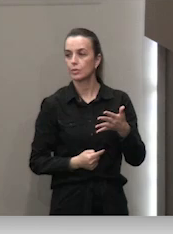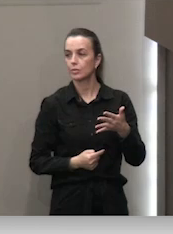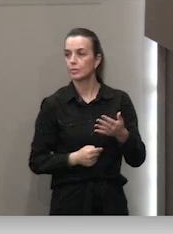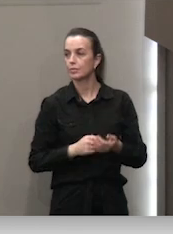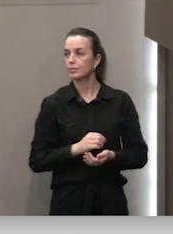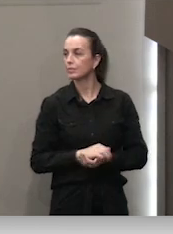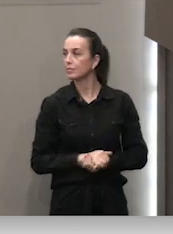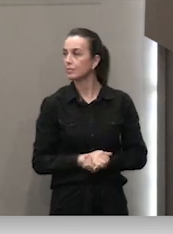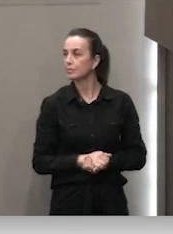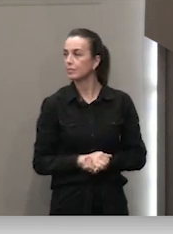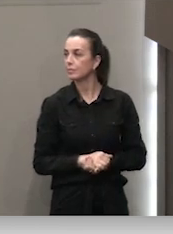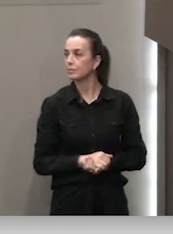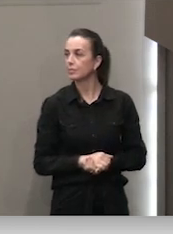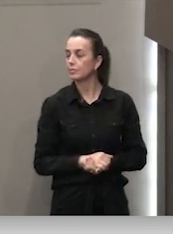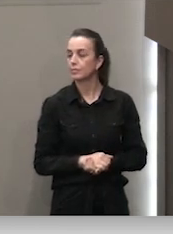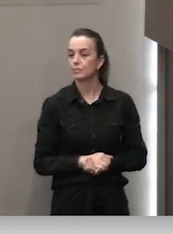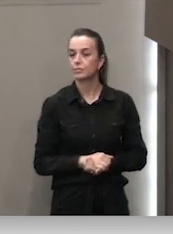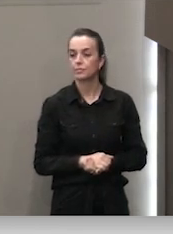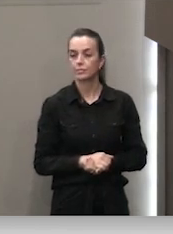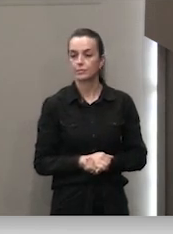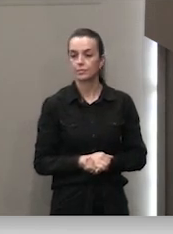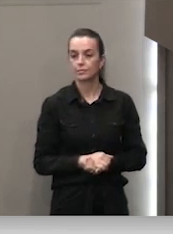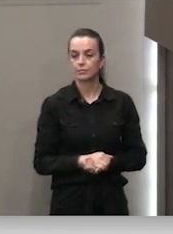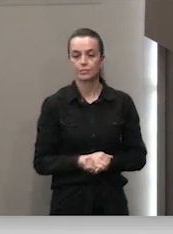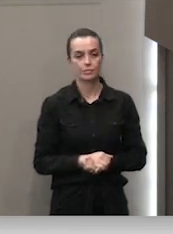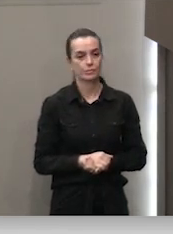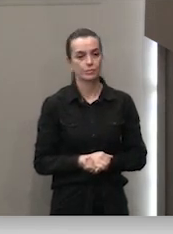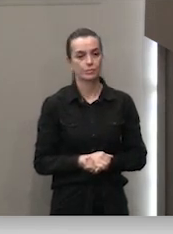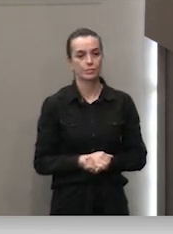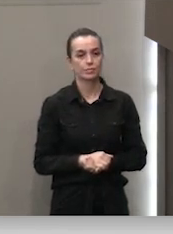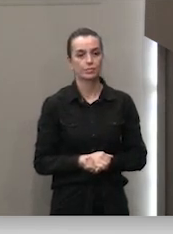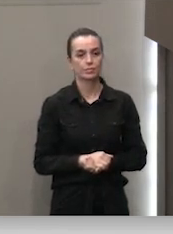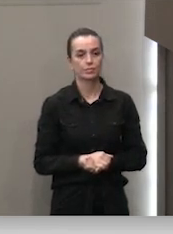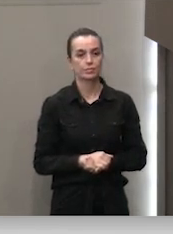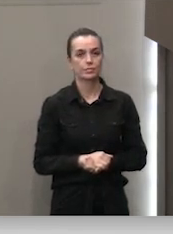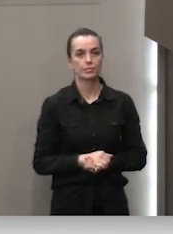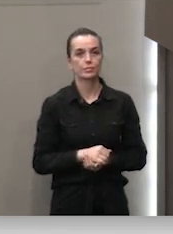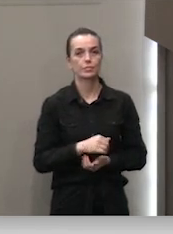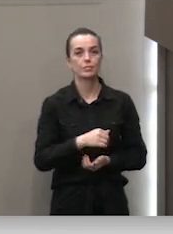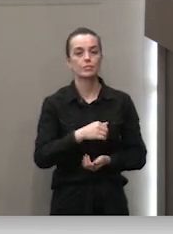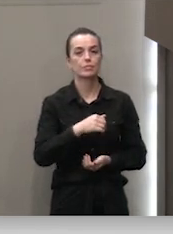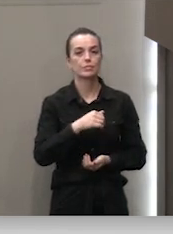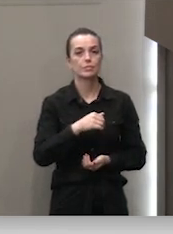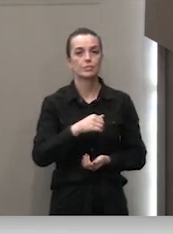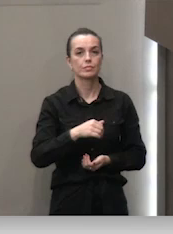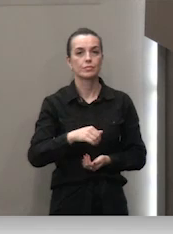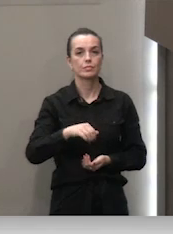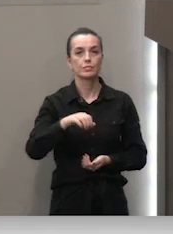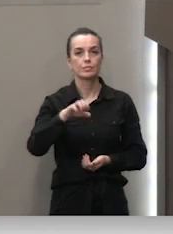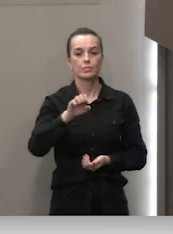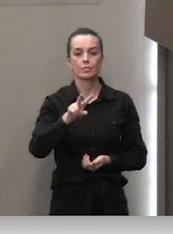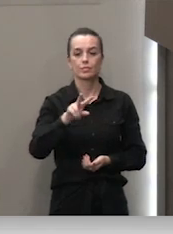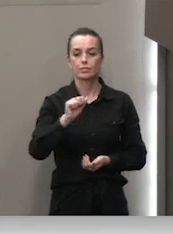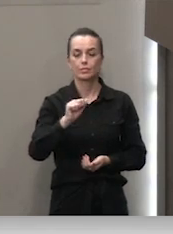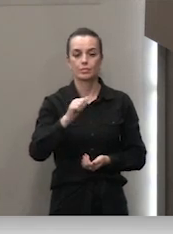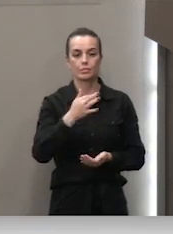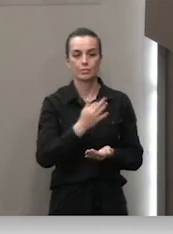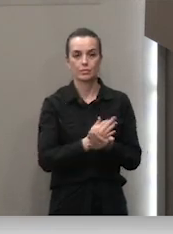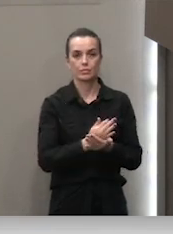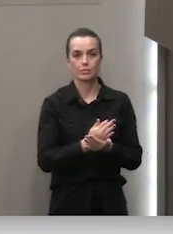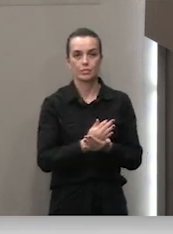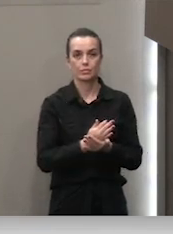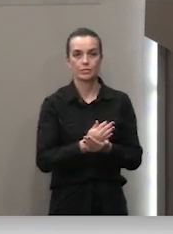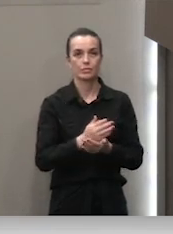Ramos. Ausente. Vereador Evandro dos Santos Meireles. Ausente. Vereador Eva Valéria Lorenzato.